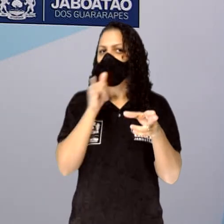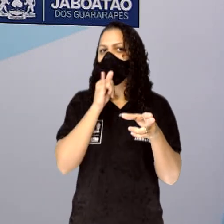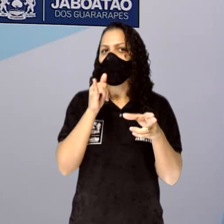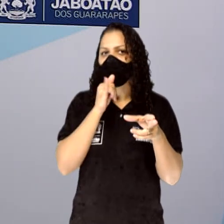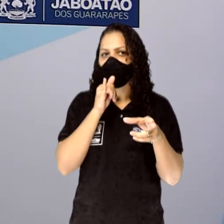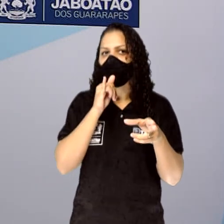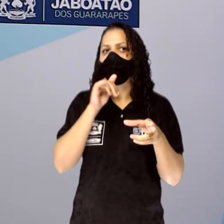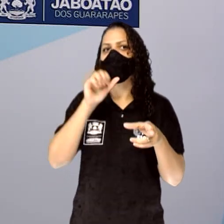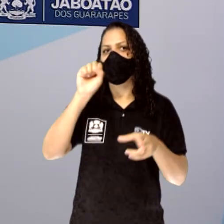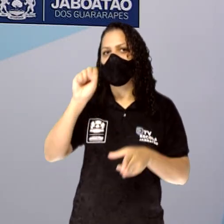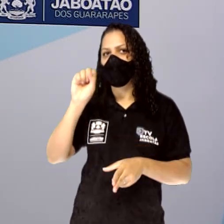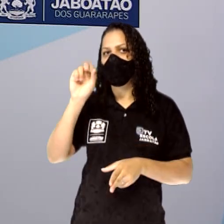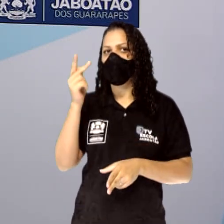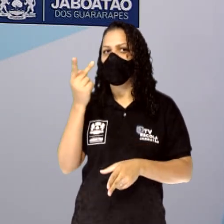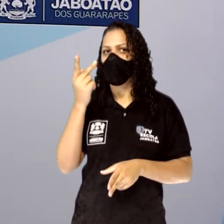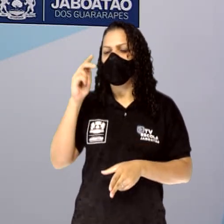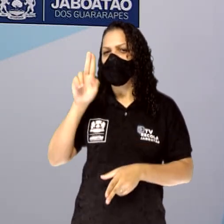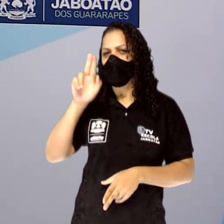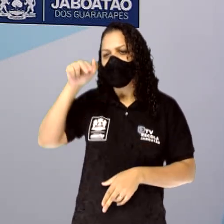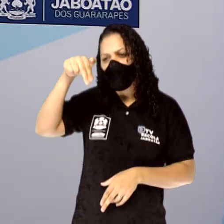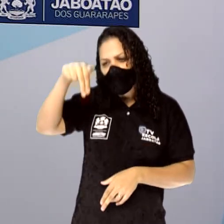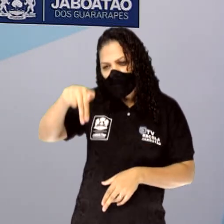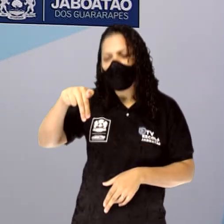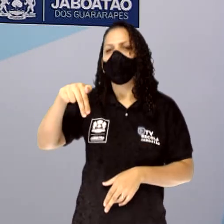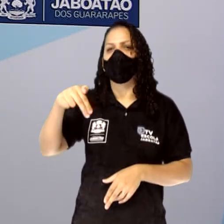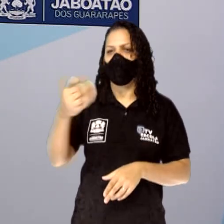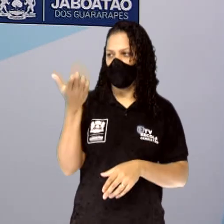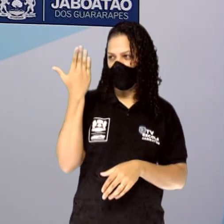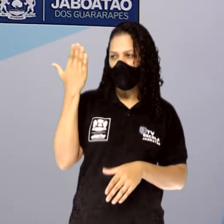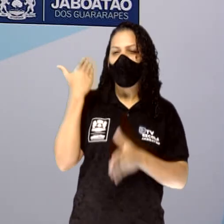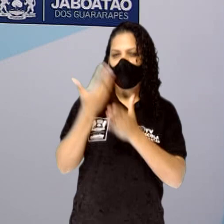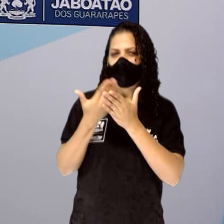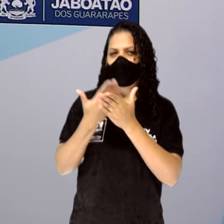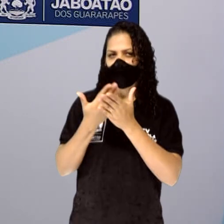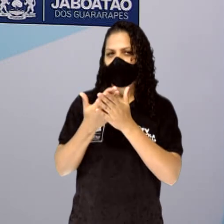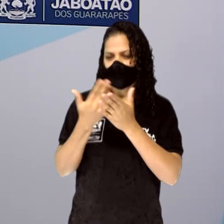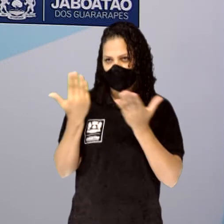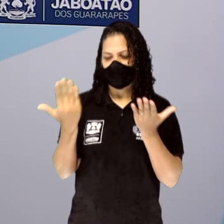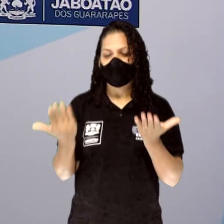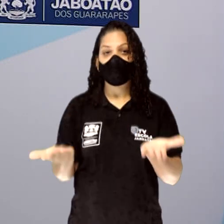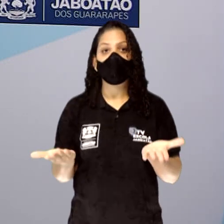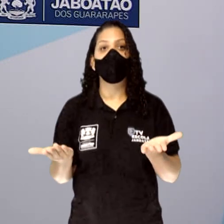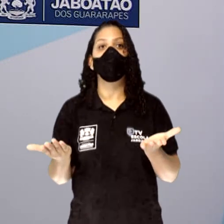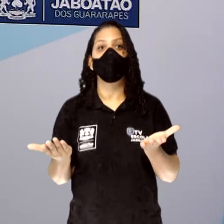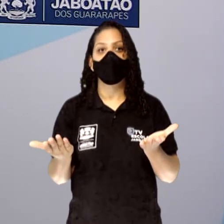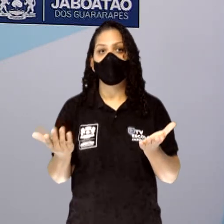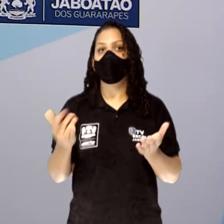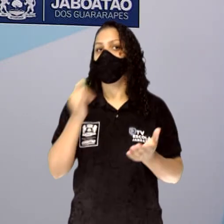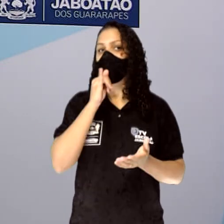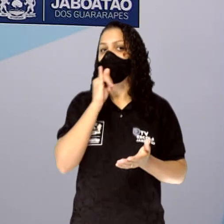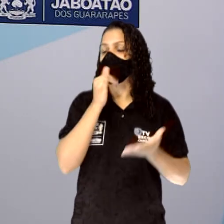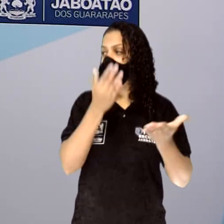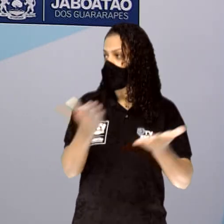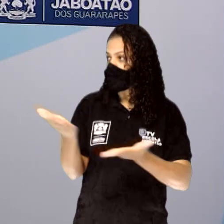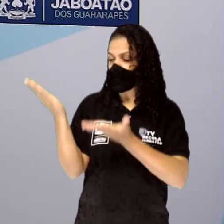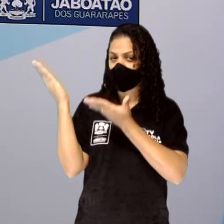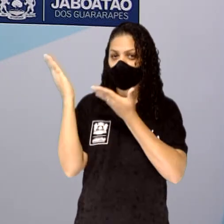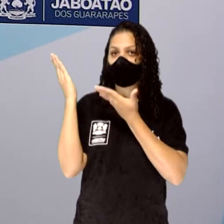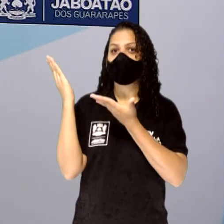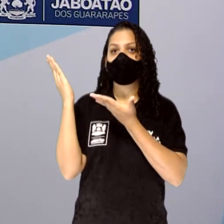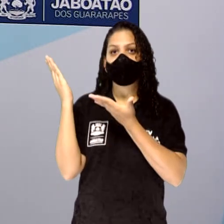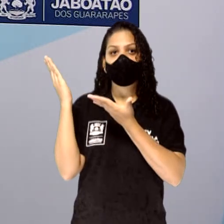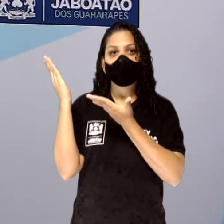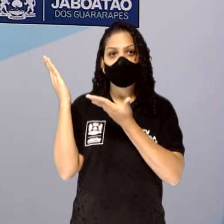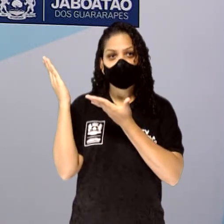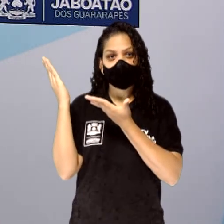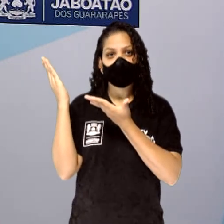fez no caso do Sei aí apresentando Shun lá na aula passada que a gente viu. Por exemplo, she's Shun, she is